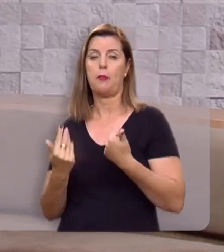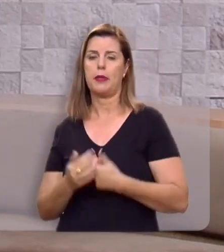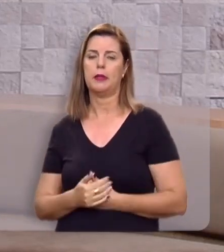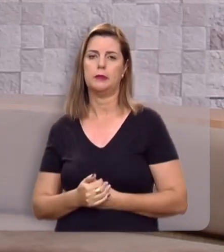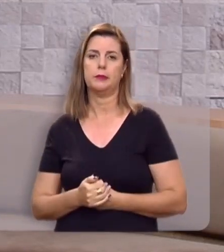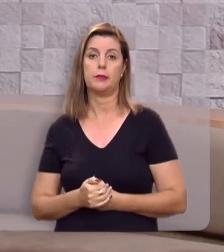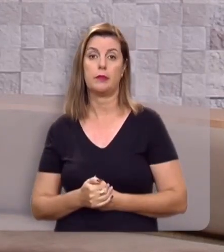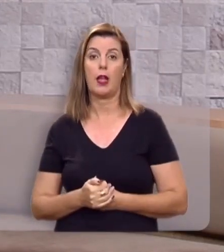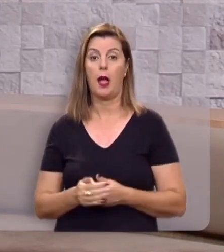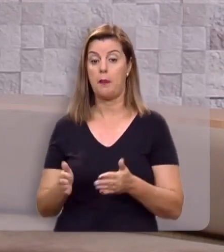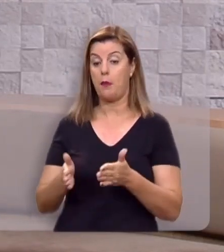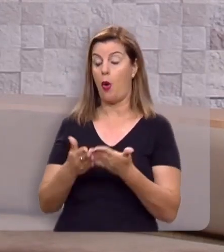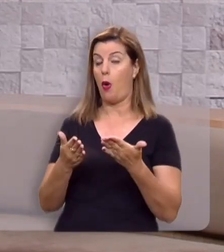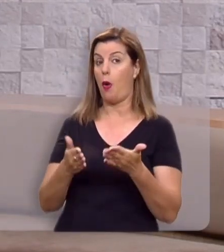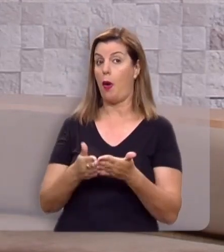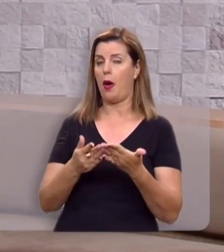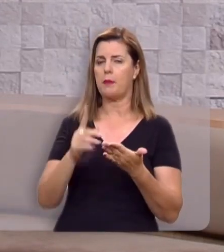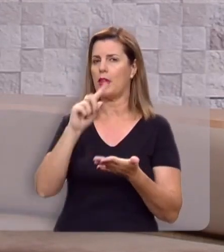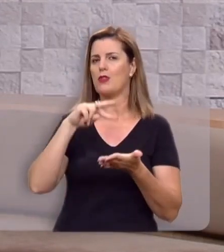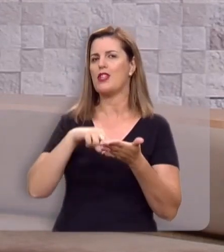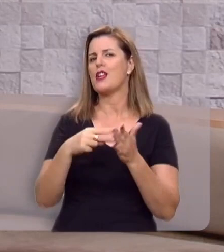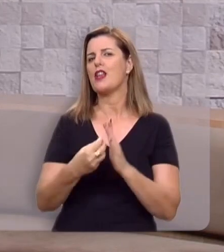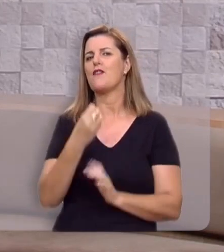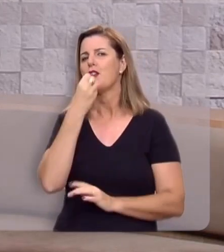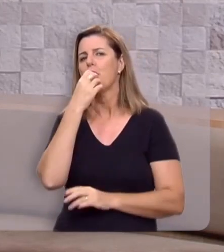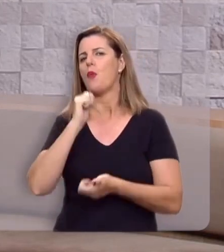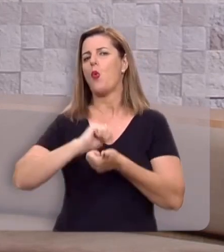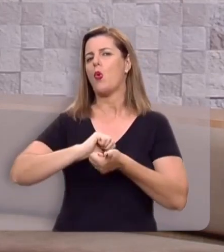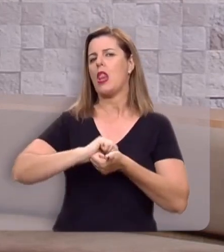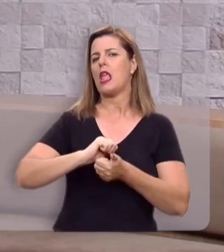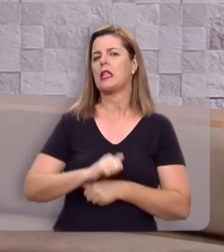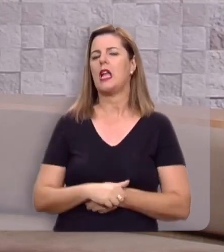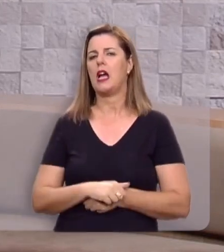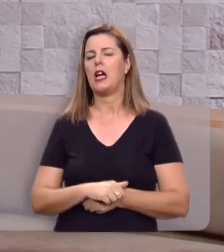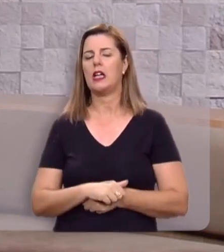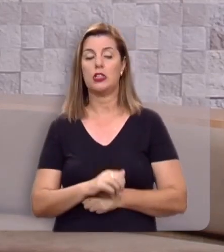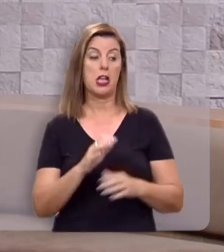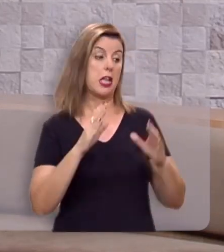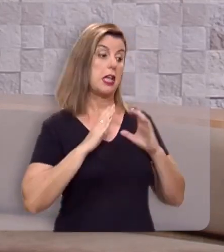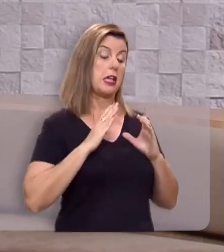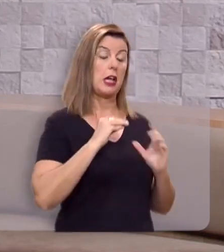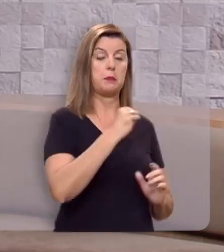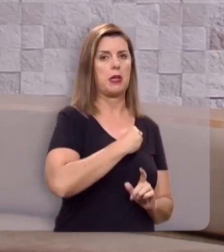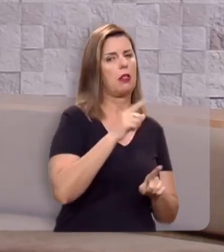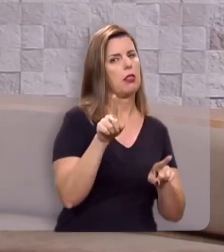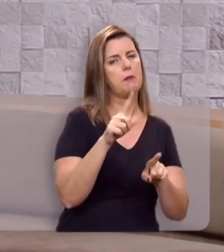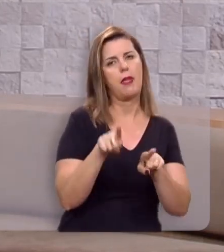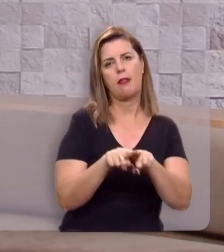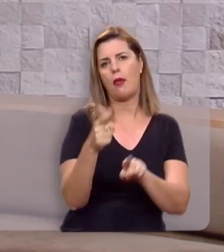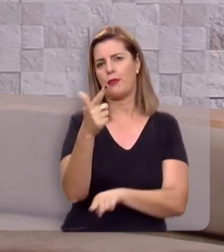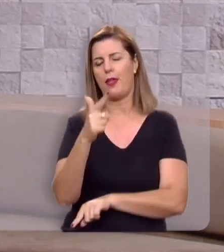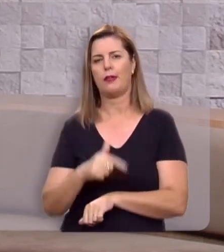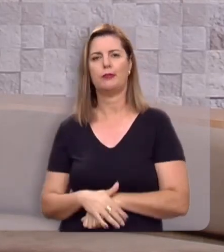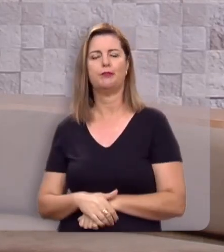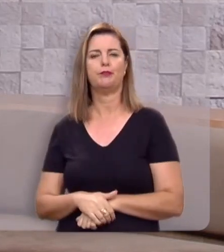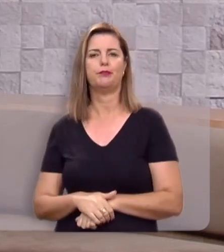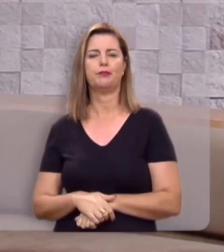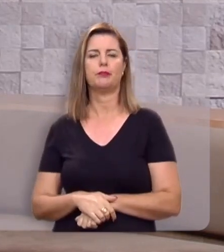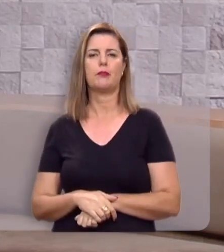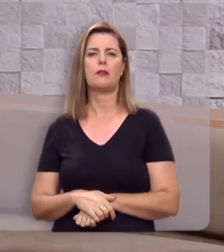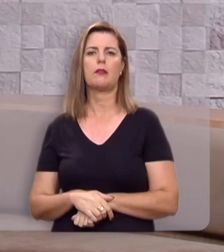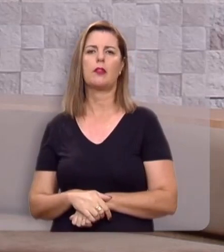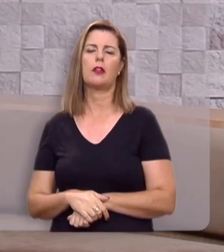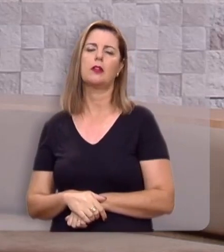pobreza. A pobreza não é uma virtude em si mesma, nem a riqueza é um pecado em si mesmo.